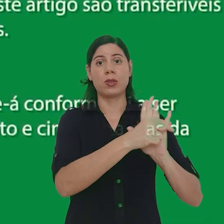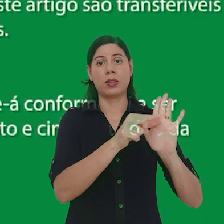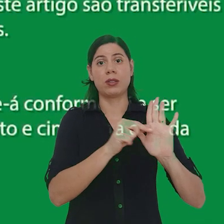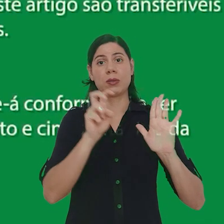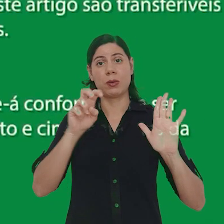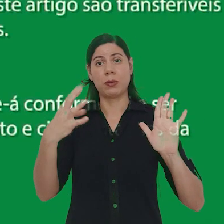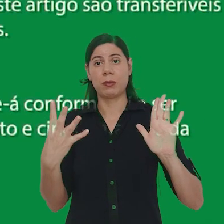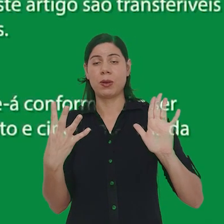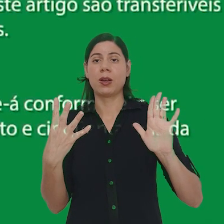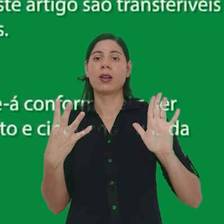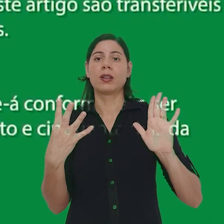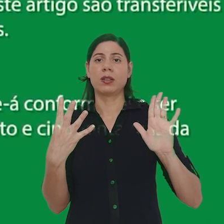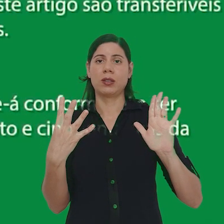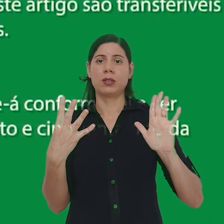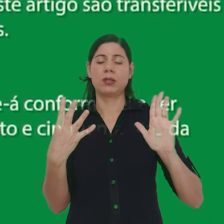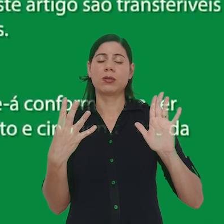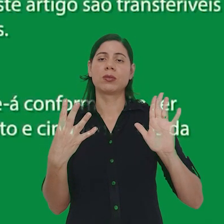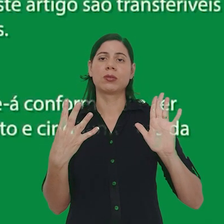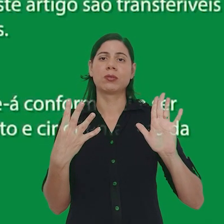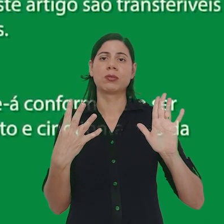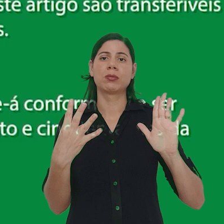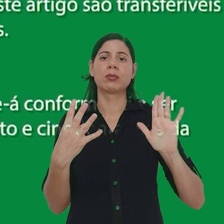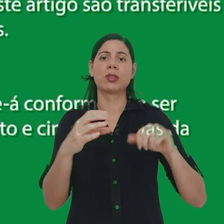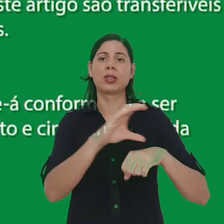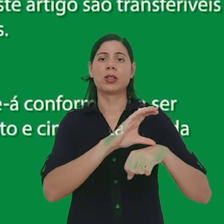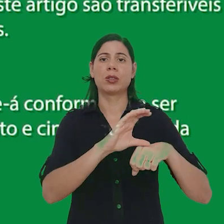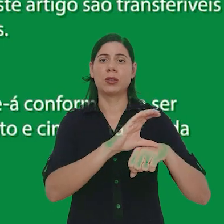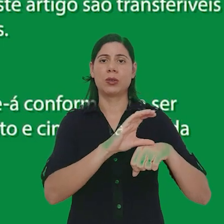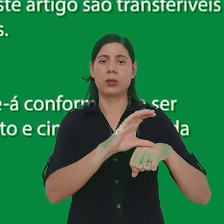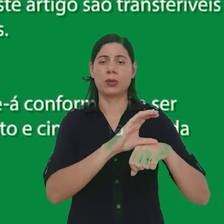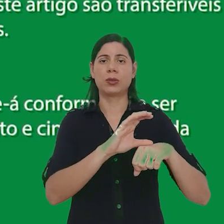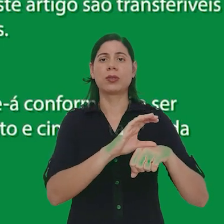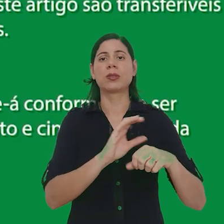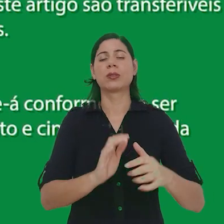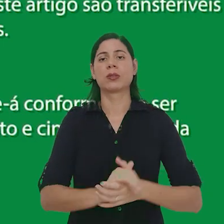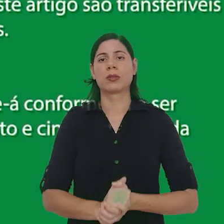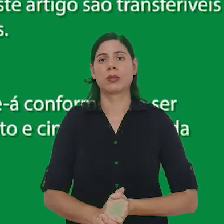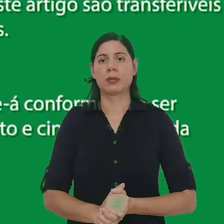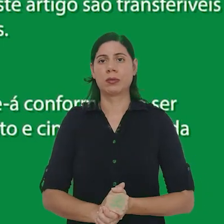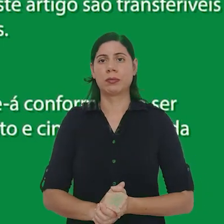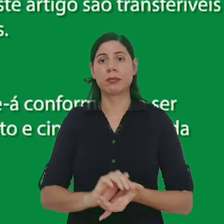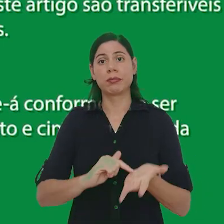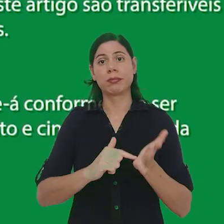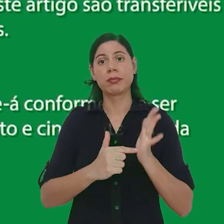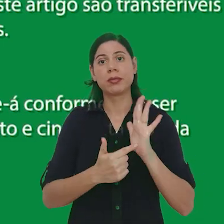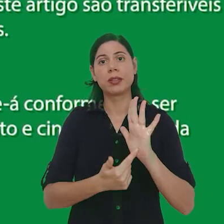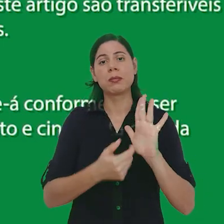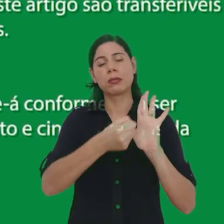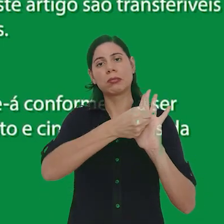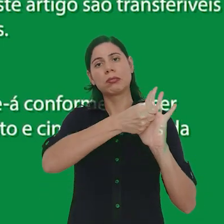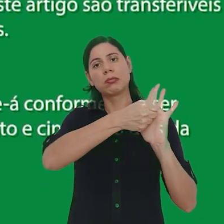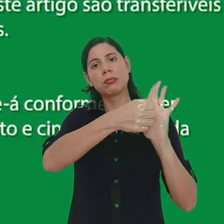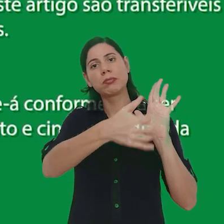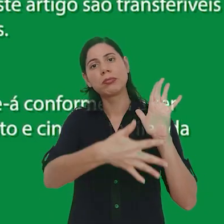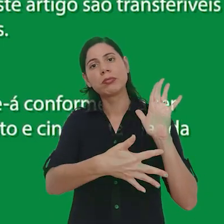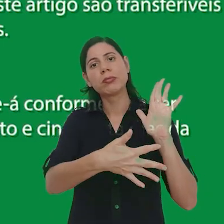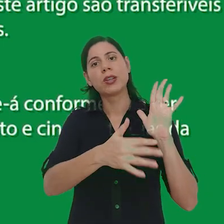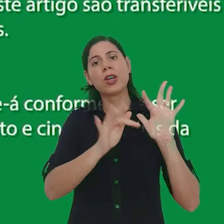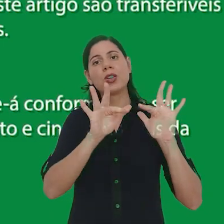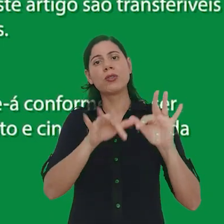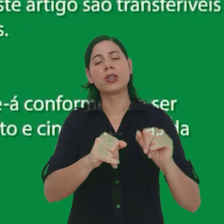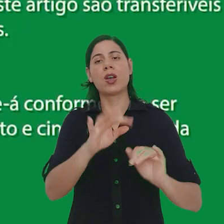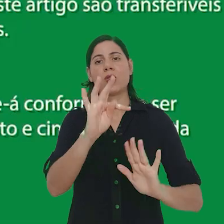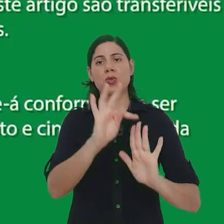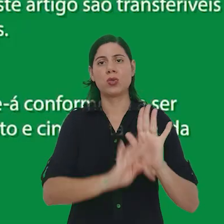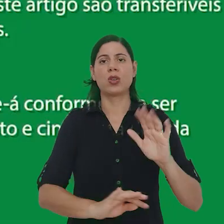artigo 54 do Ato das Disposições Constitucionais Transitórias, que são determinações descritas no final do